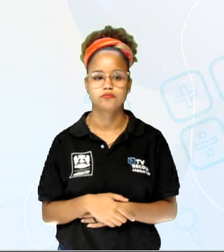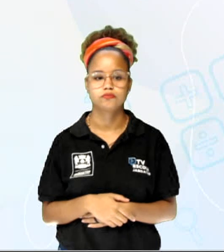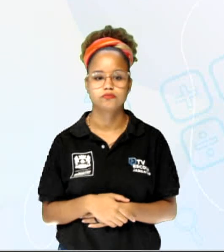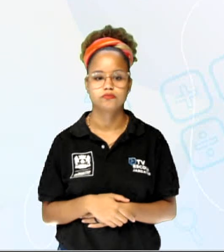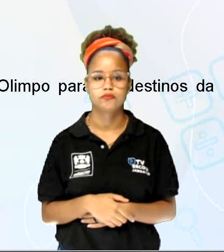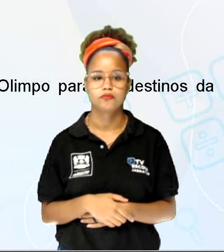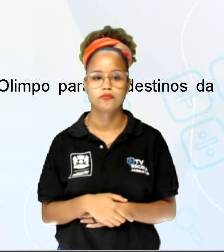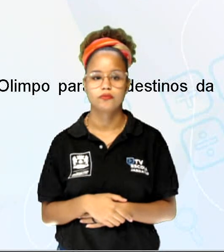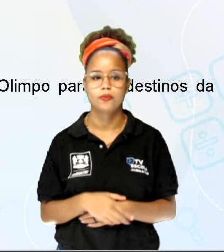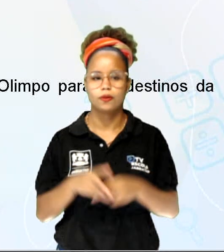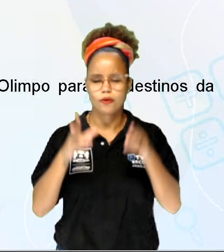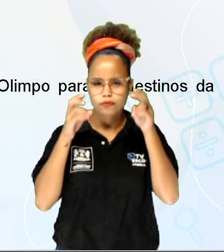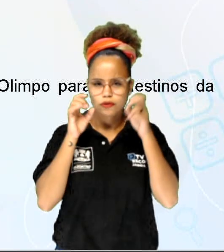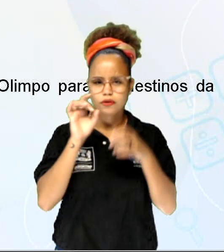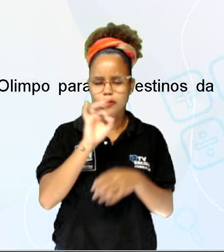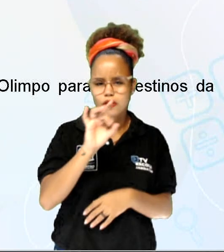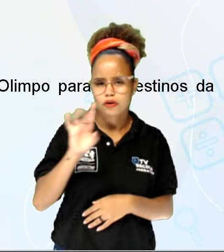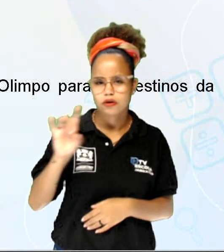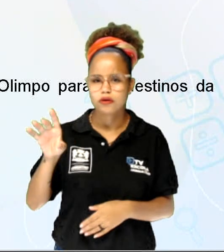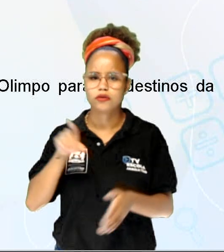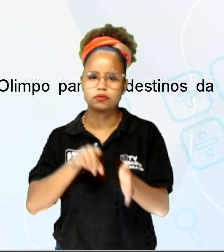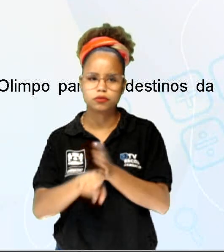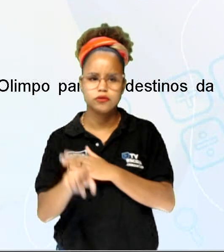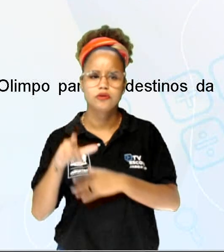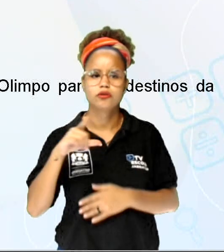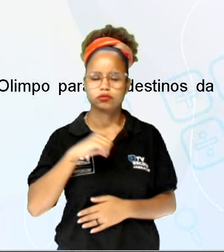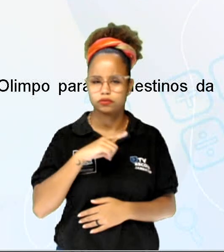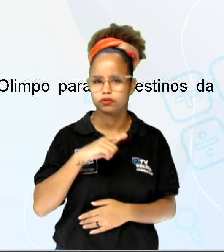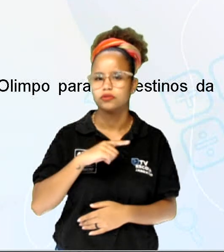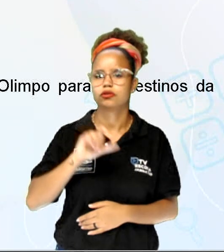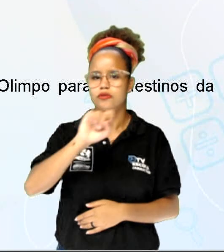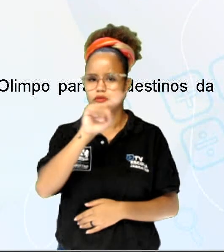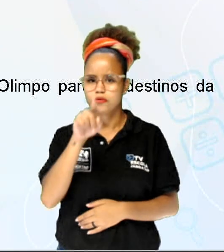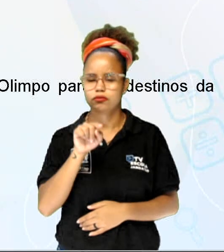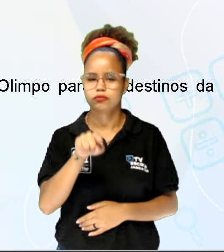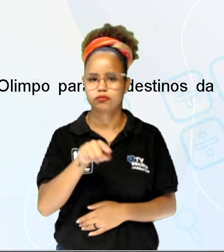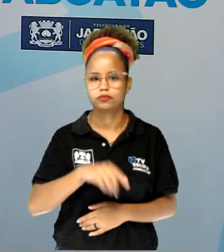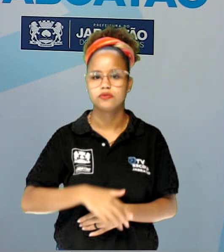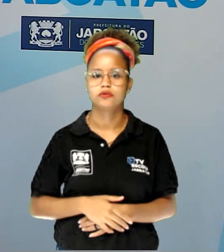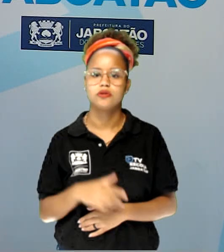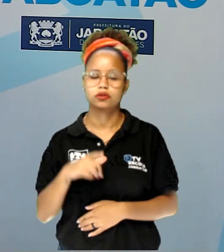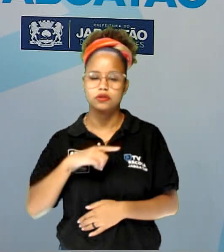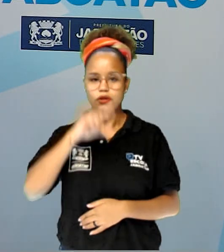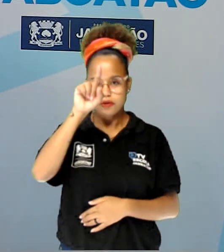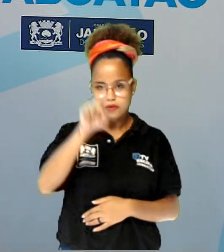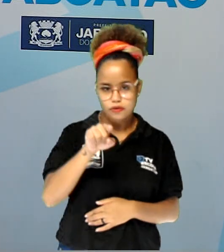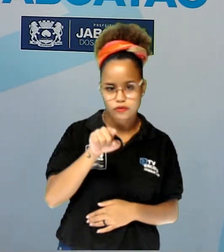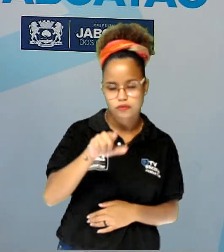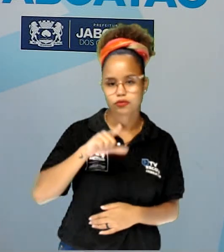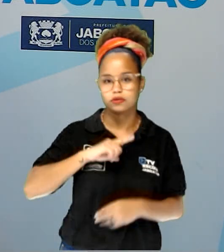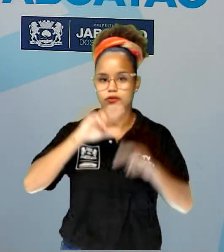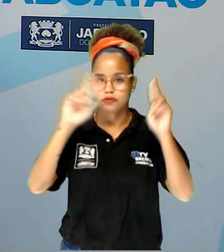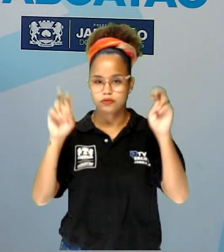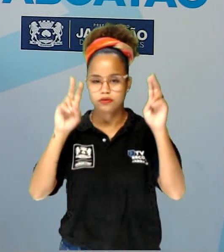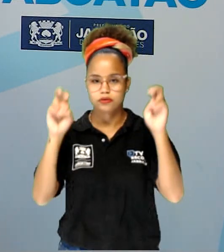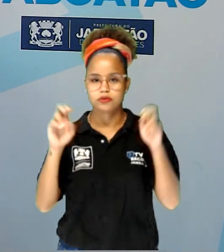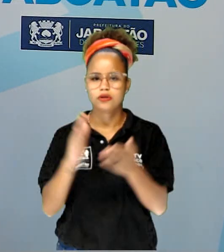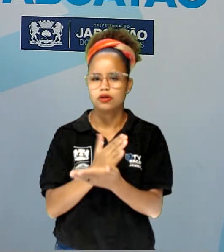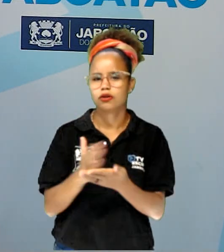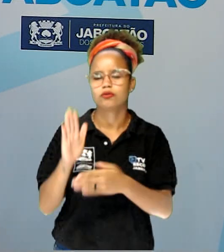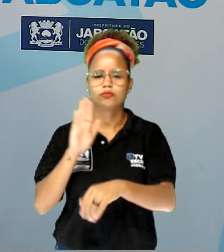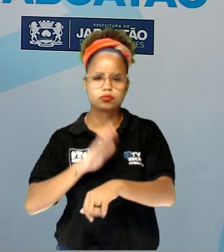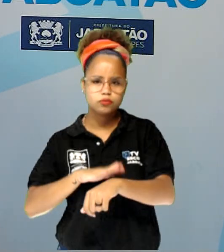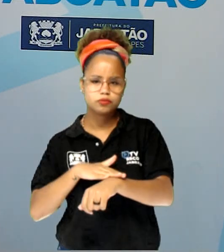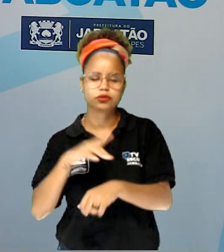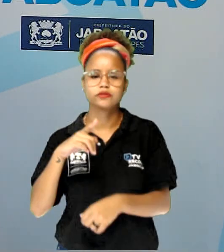Perceba que em cada uma das perguntas, né, ele vai lançando as pontuações. Então eu tenho exclamação, tenho aspas, em alguns momentos a gente vai ter